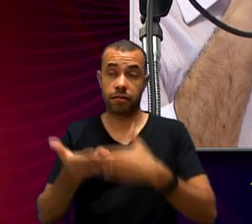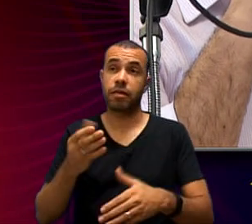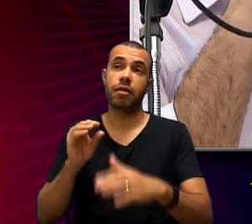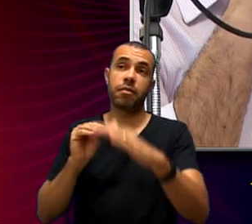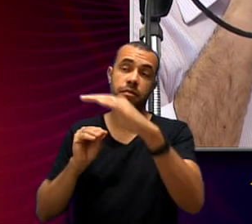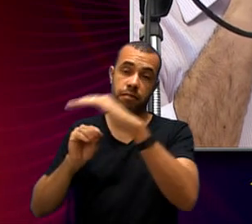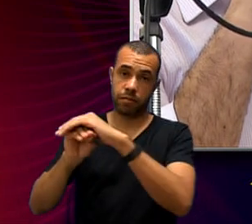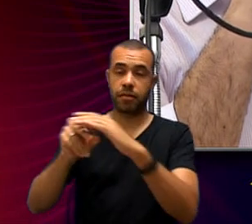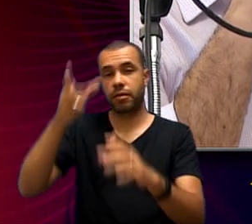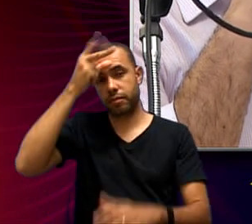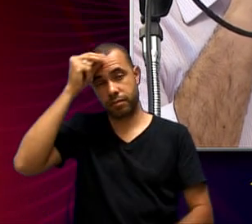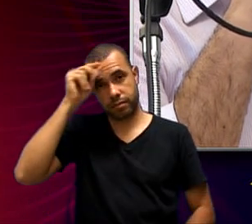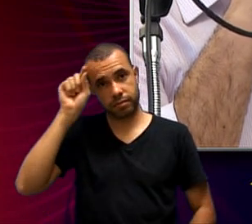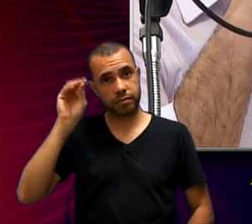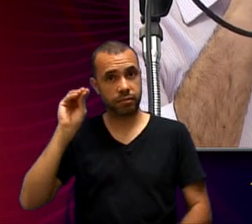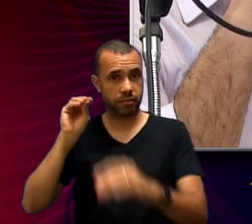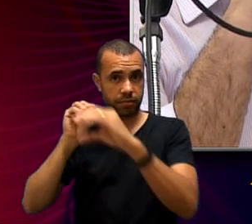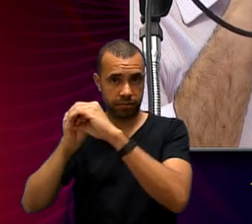Prefeitura.